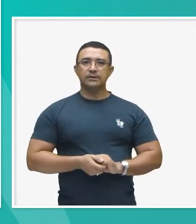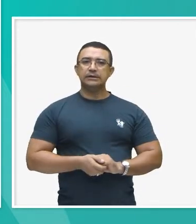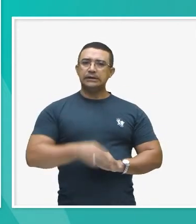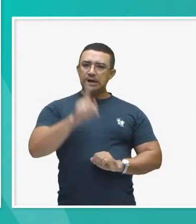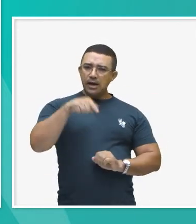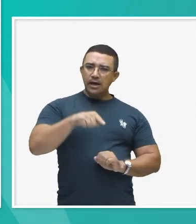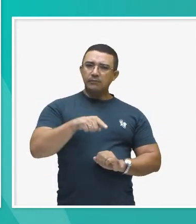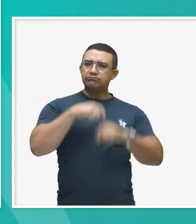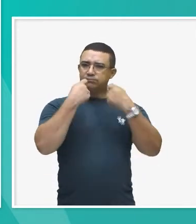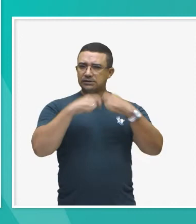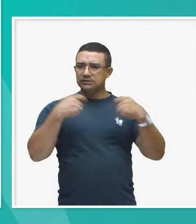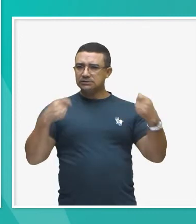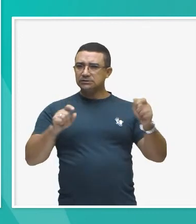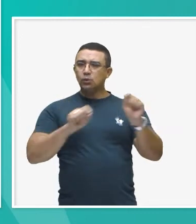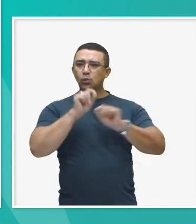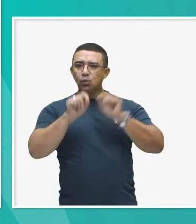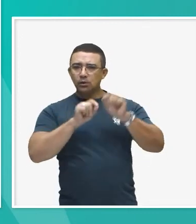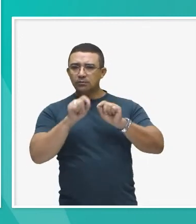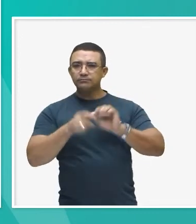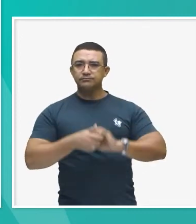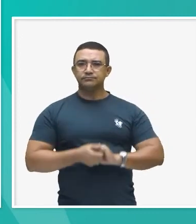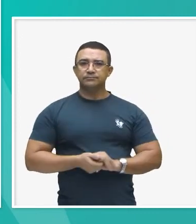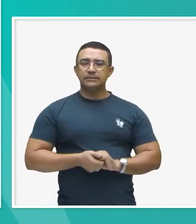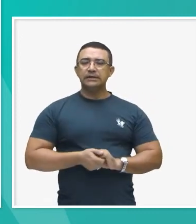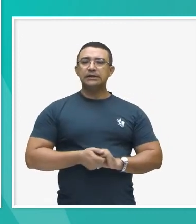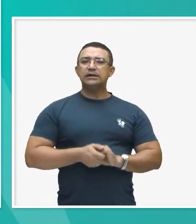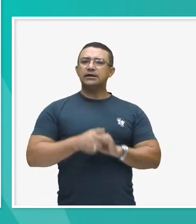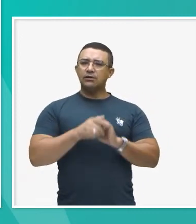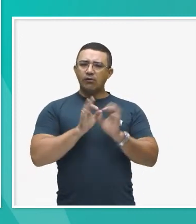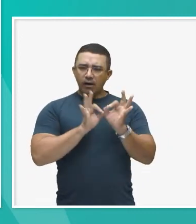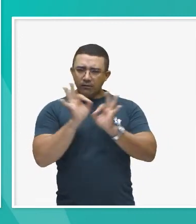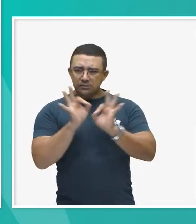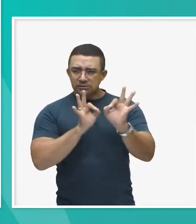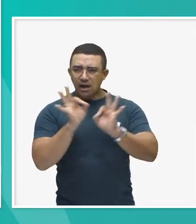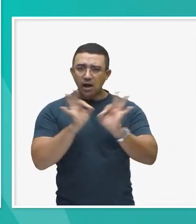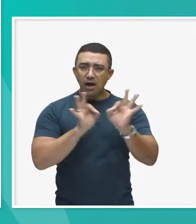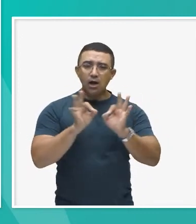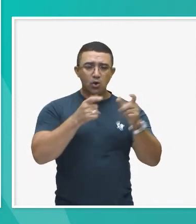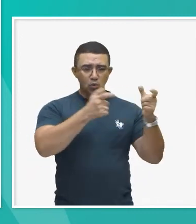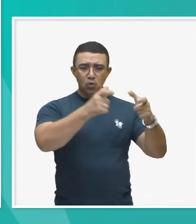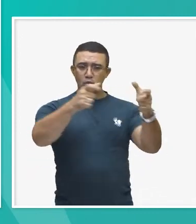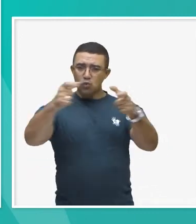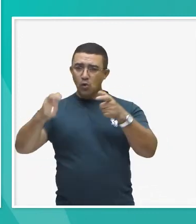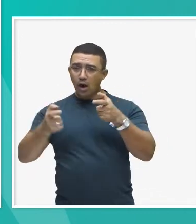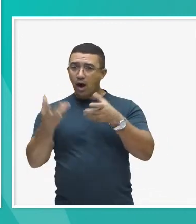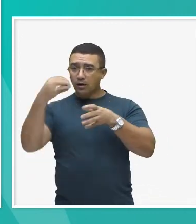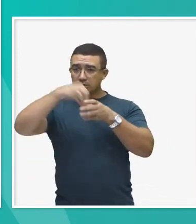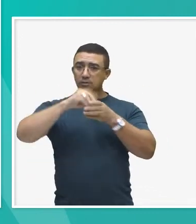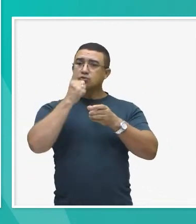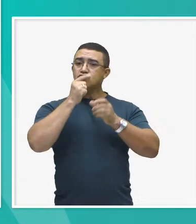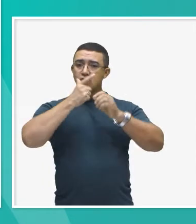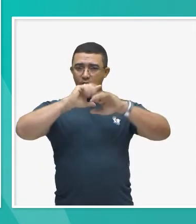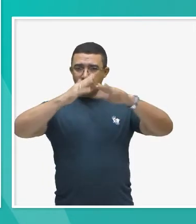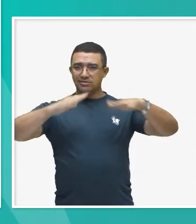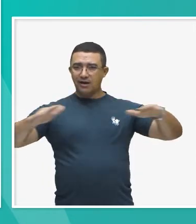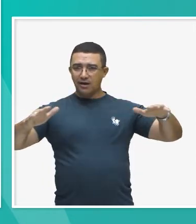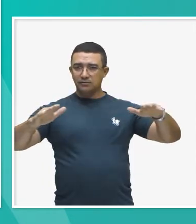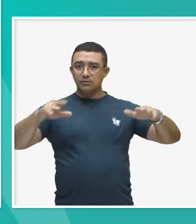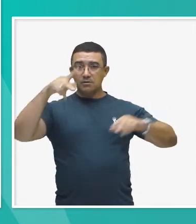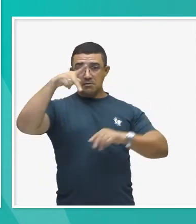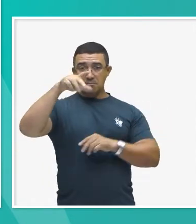to create a sanctuary in the Pacific North. E a outra